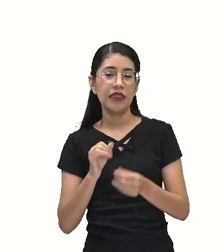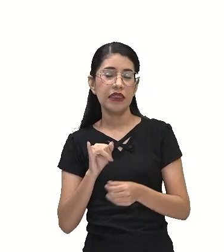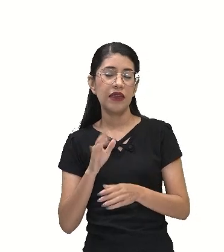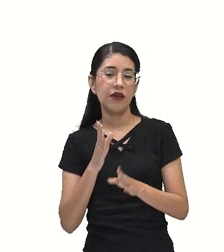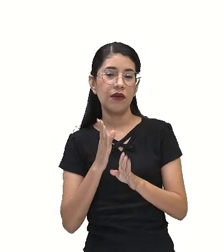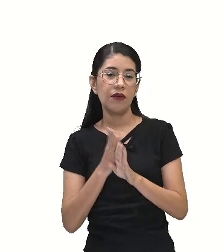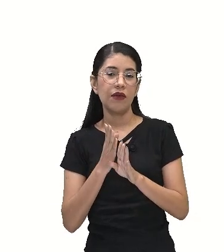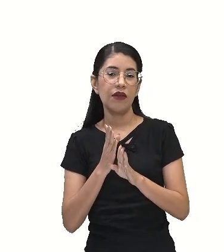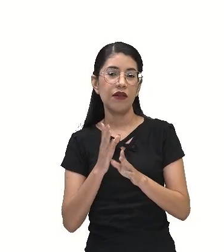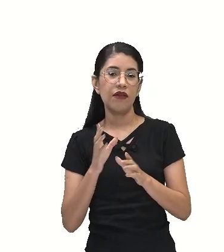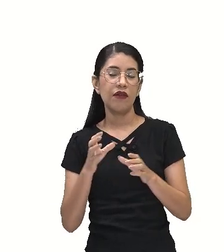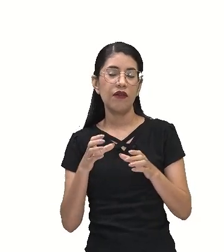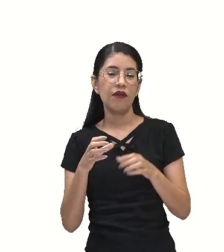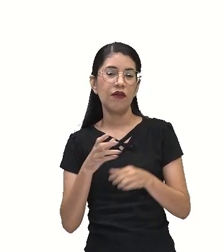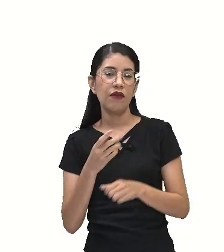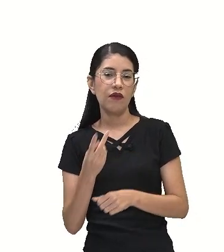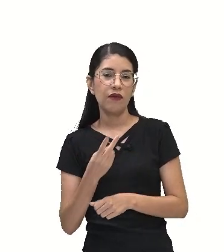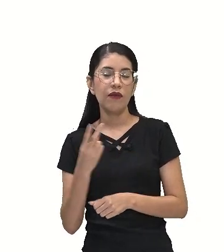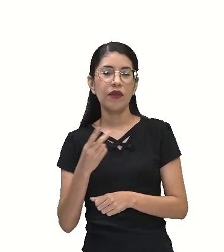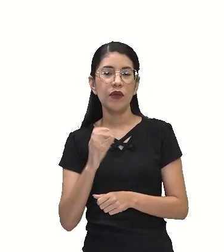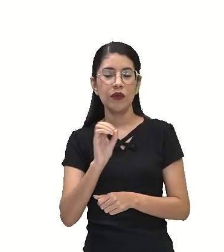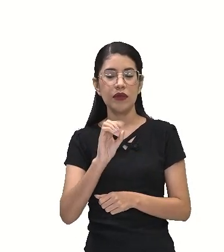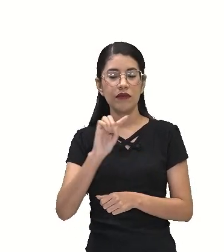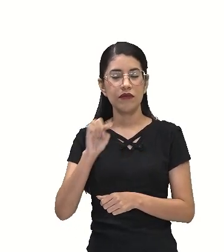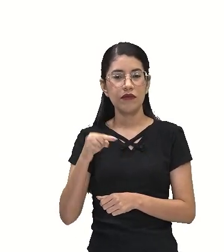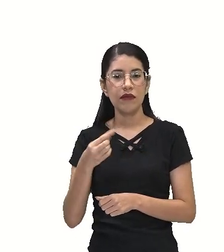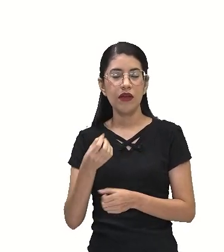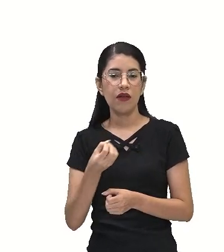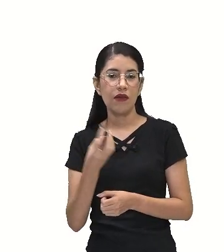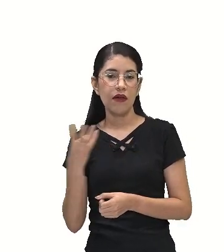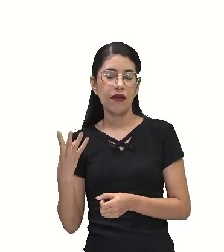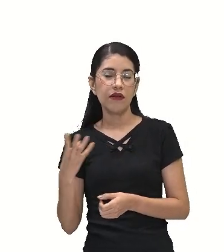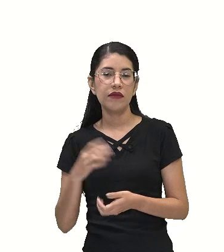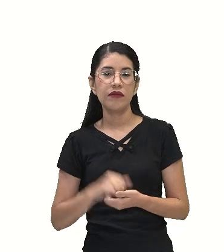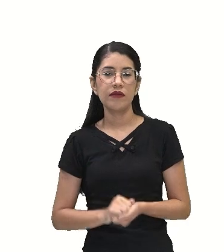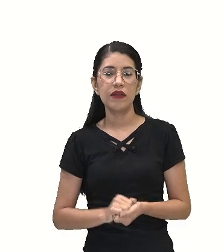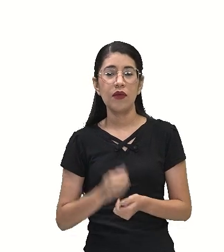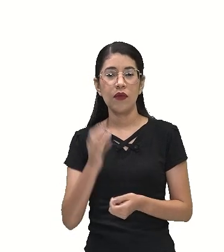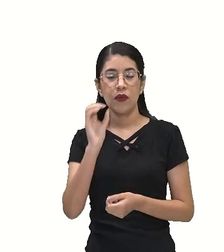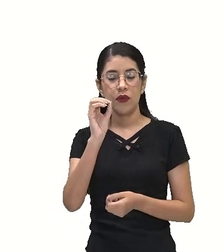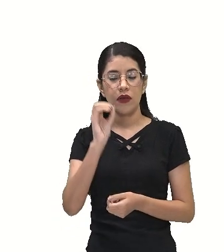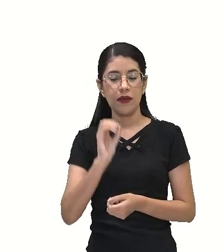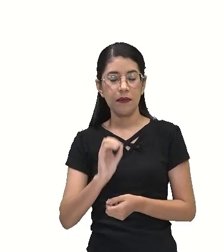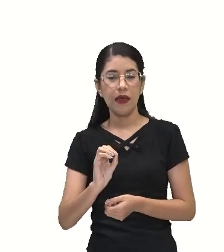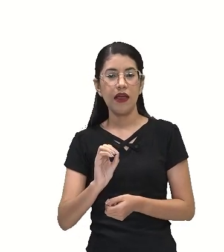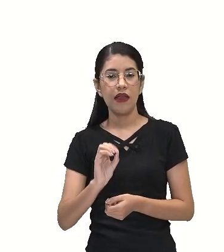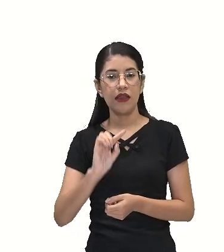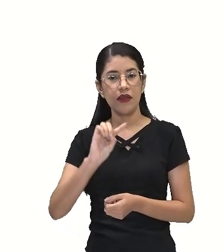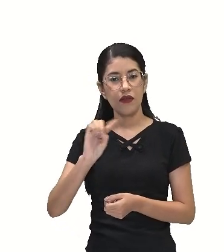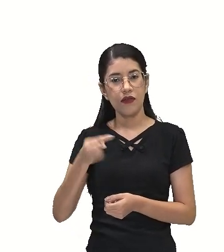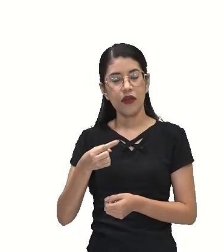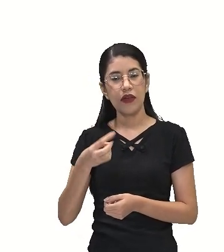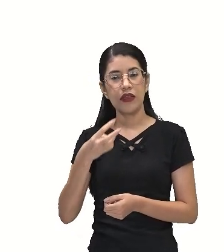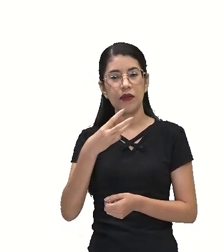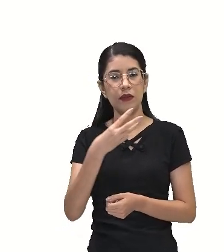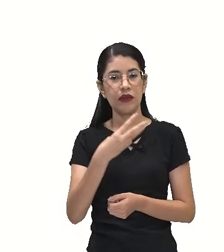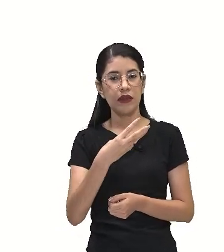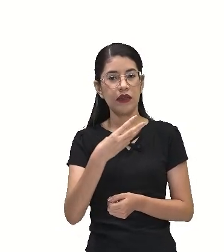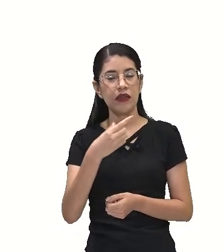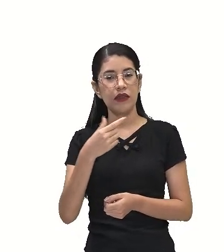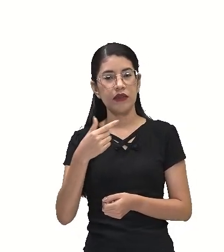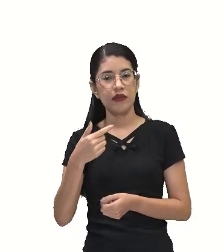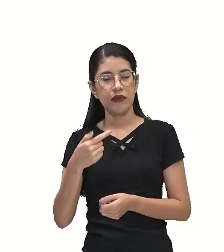vírgula. 1 dá para dividir por 2? Não, então a gente acrescenta um 0 e uma vírgula. E aí 10 dividido por 2